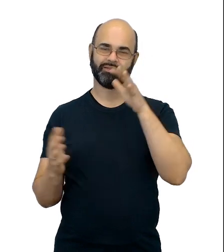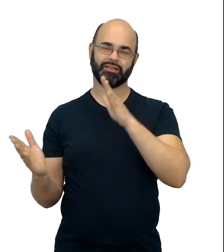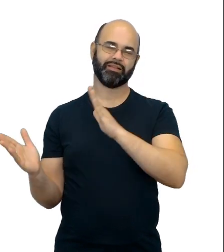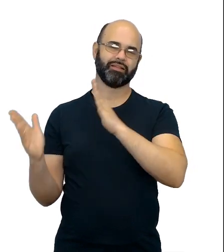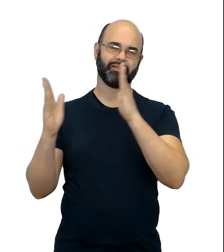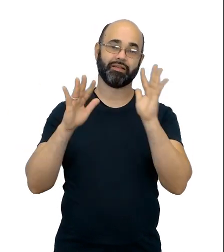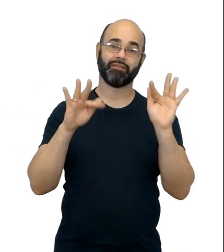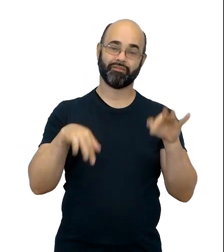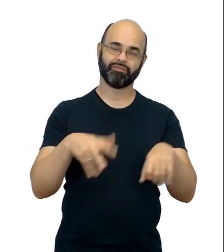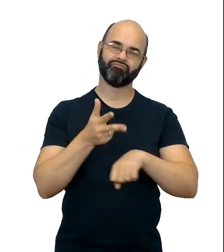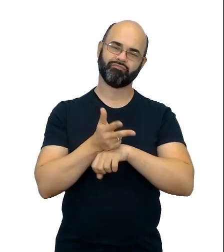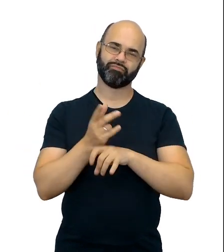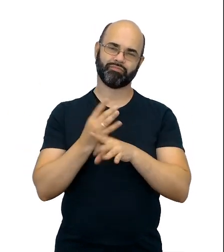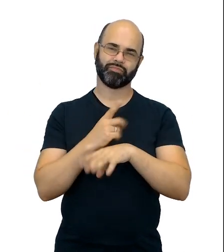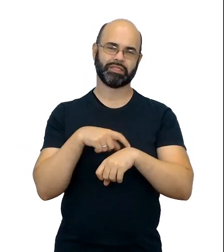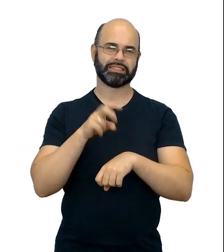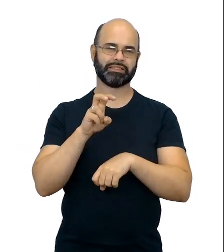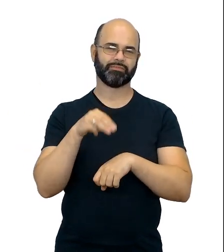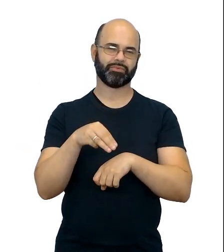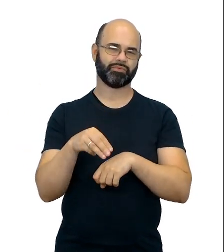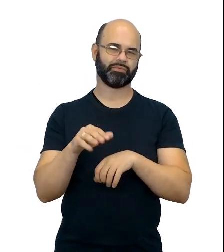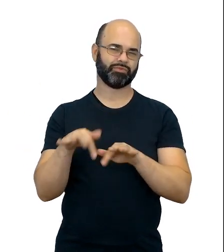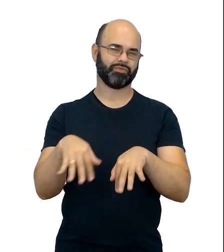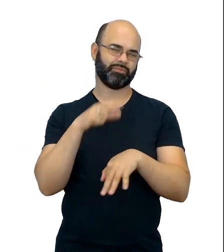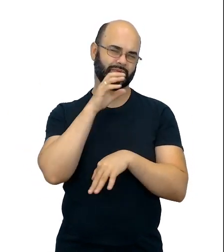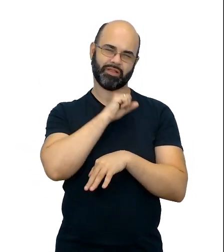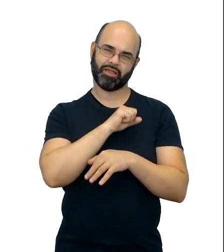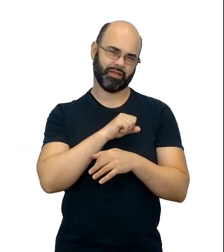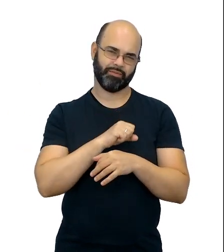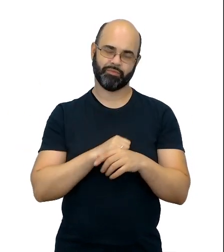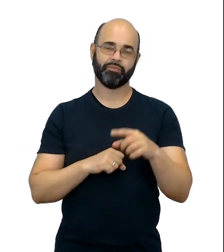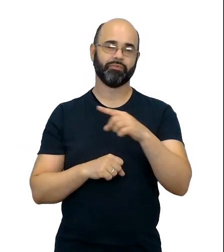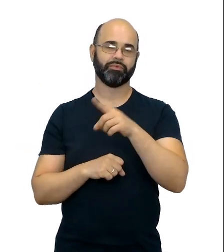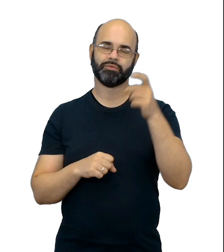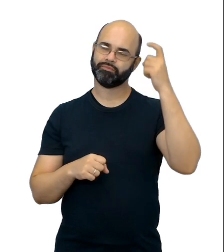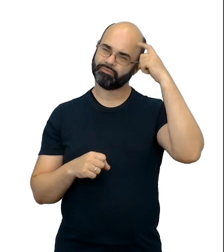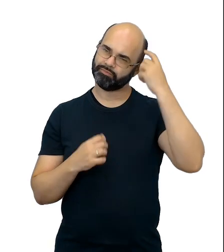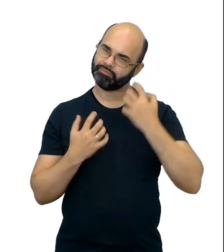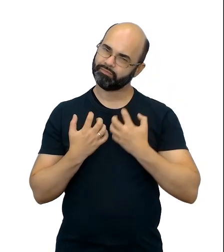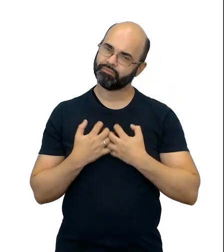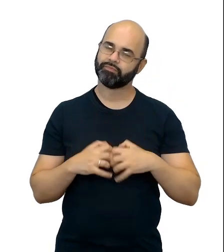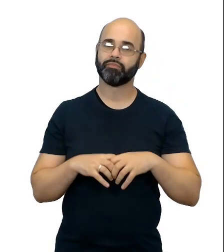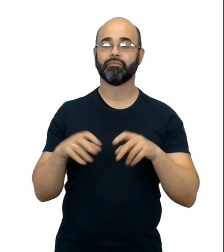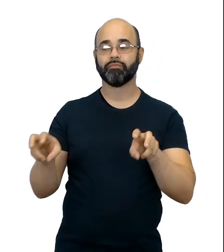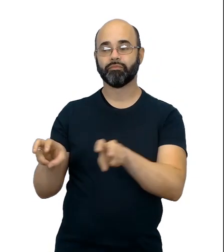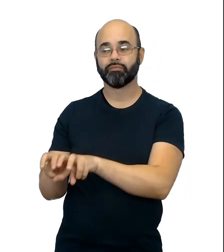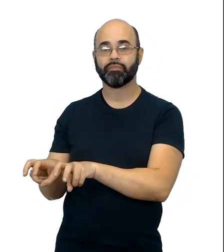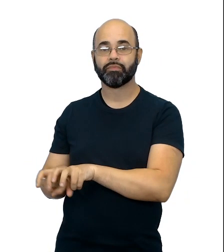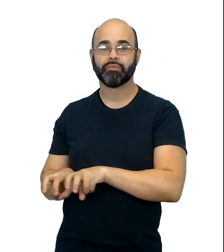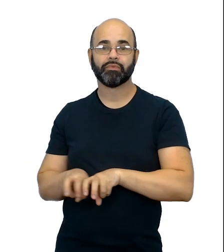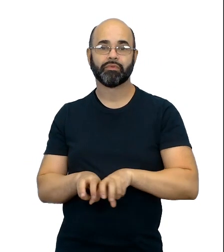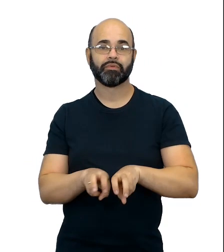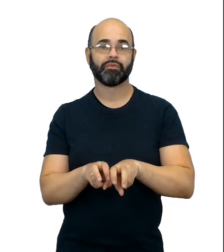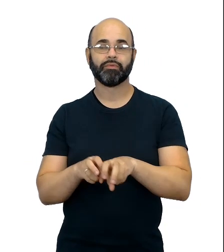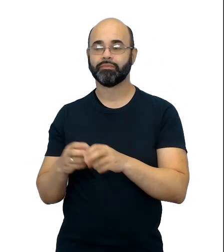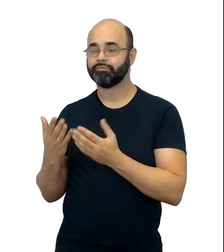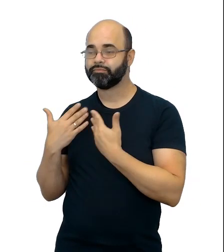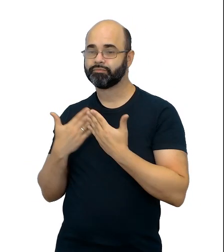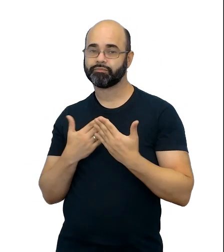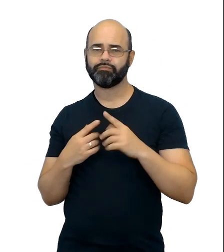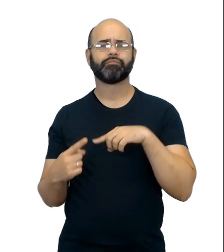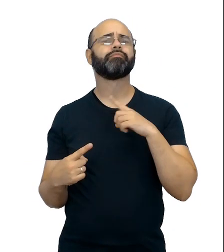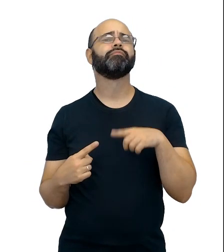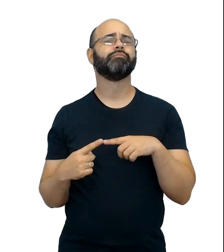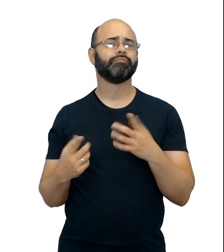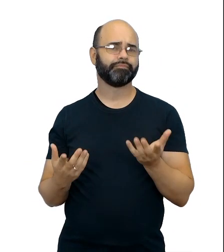gravação, faltam 5 minutos só, e aí vocês vão se debruçar em cima com os vossos pares para fazer o quê? Para fazer,